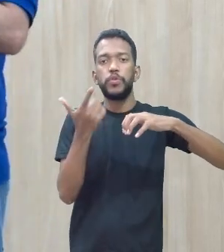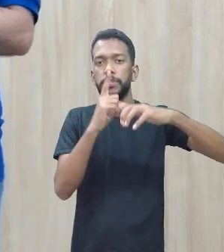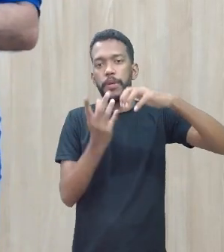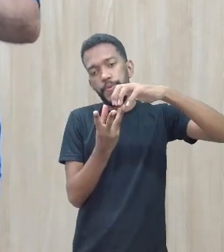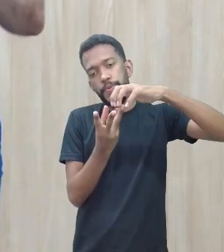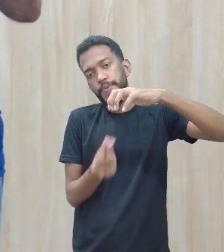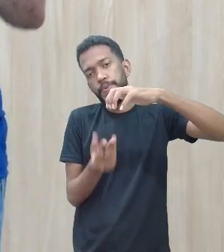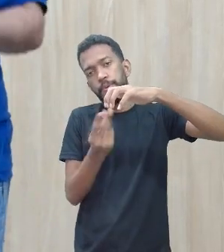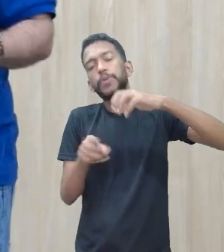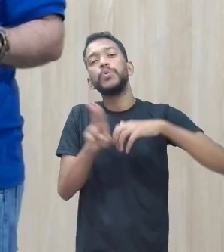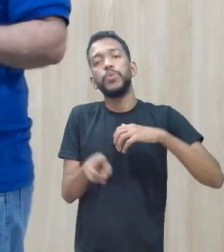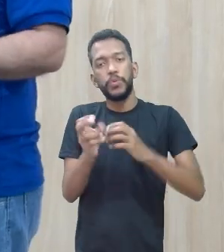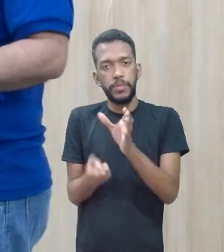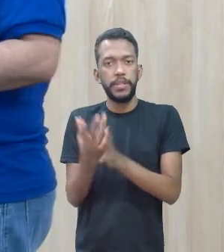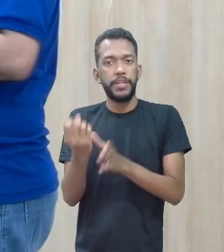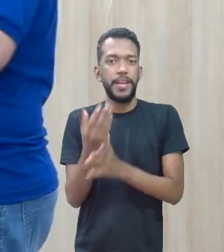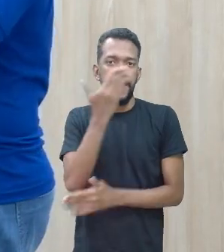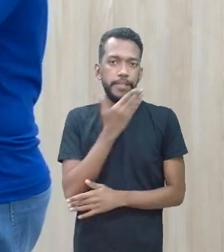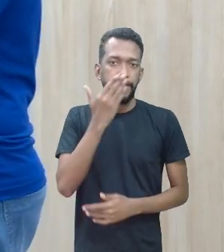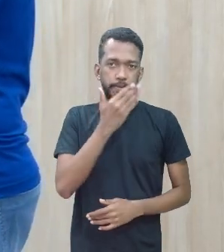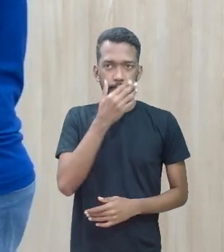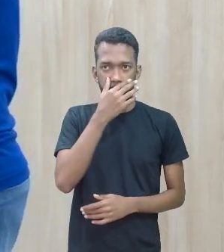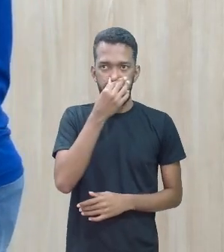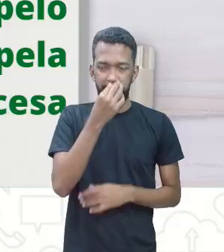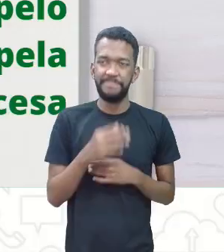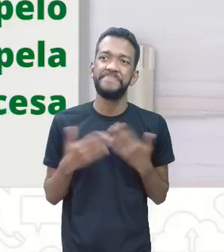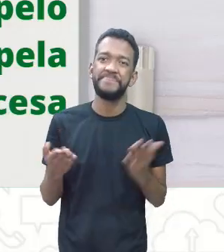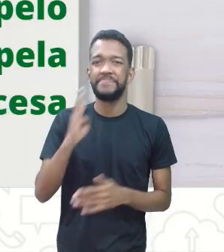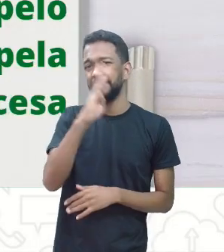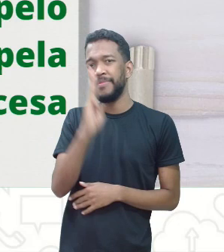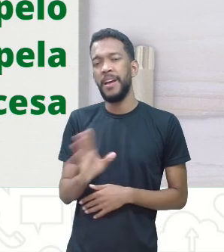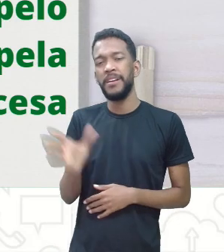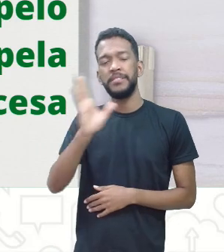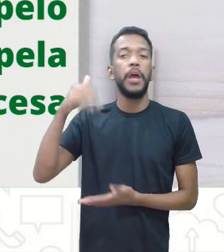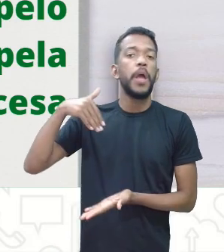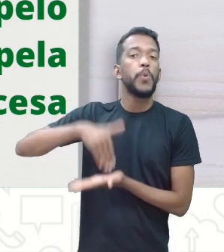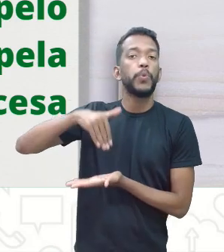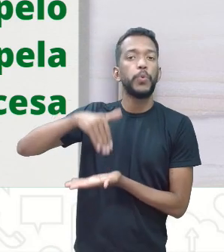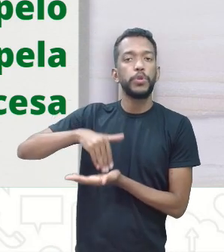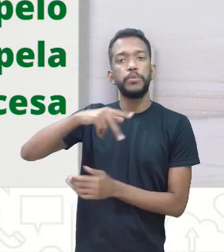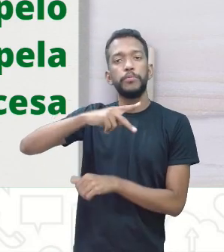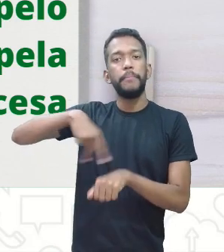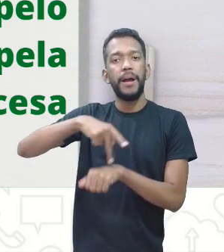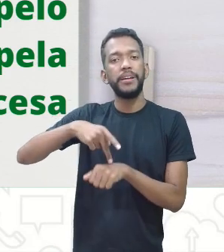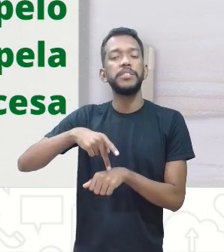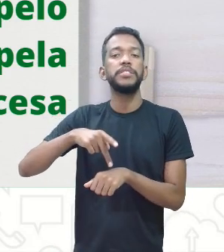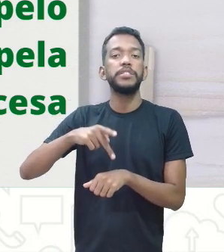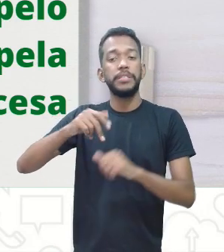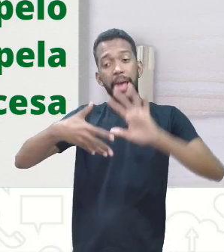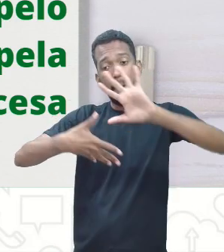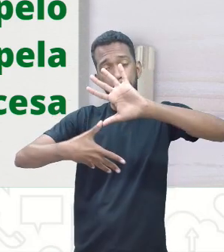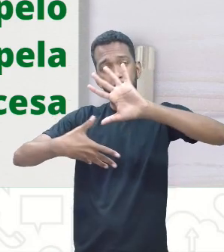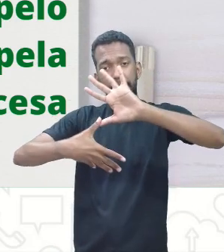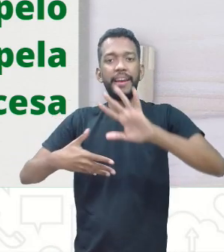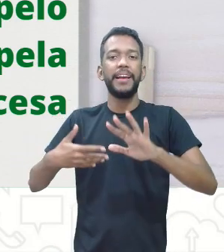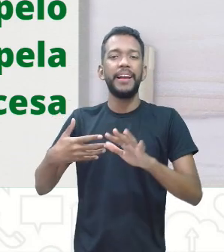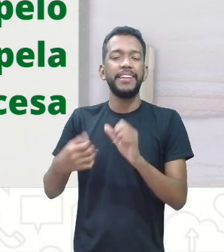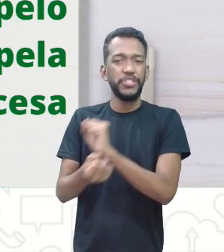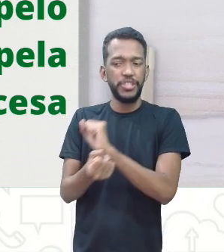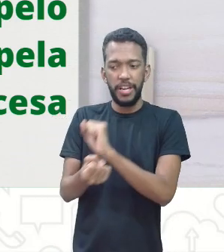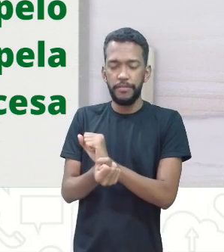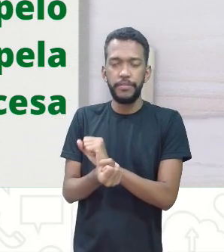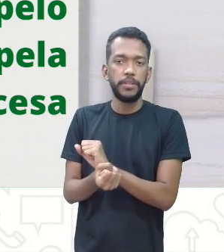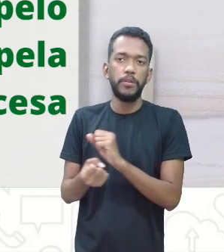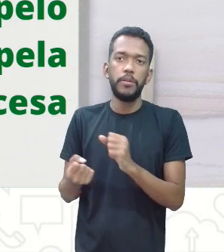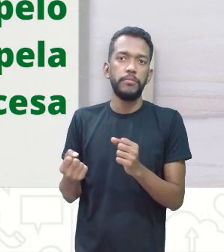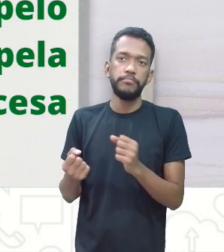Que era utilizado na fabricação do açúcar. O Brasil acabou sendo o último país das Américas a abolir a escravidão. E isso aconteceu por